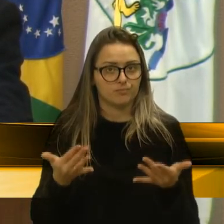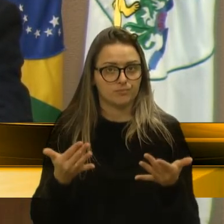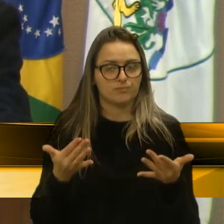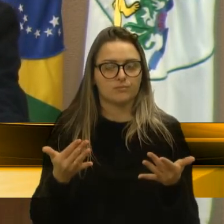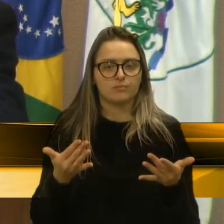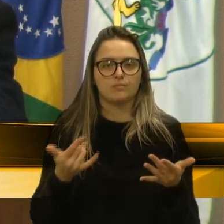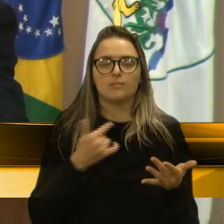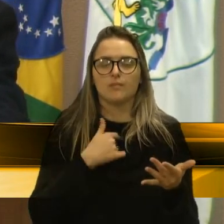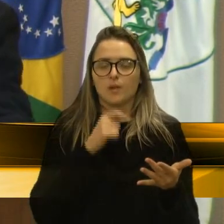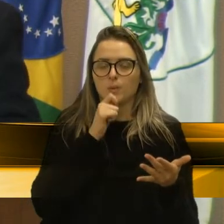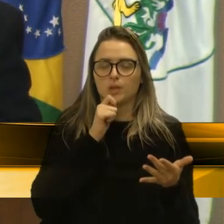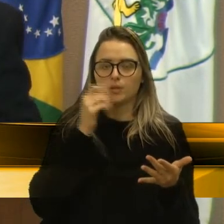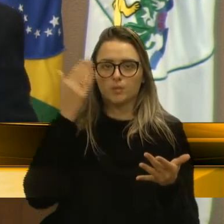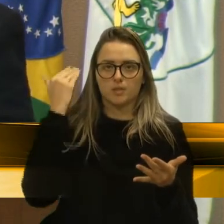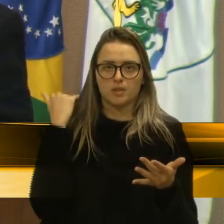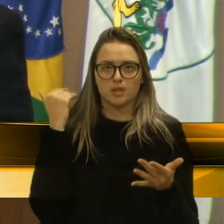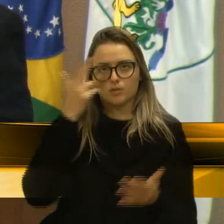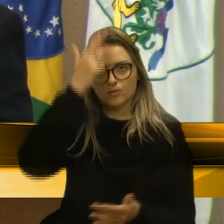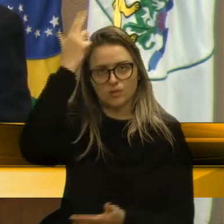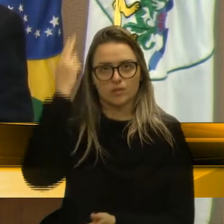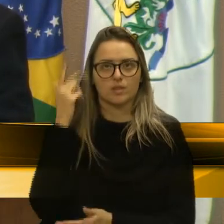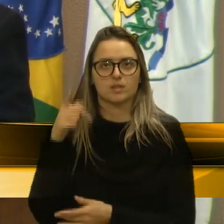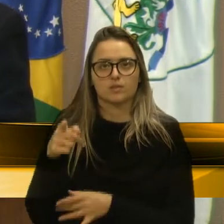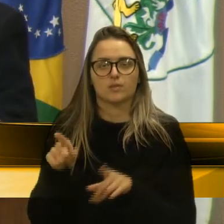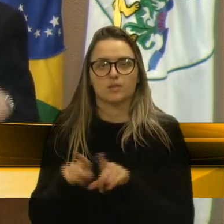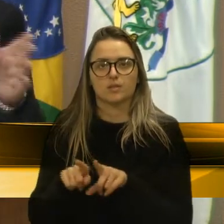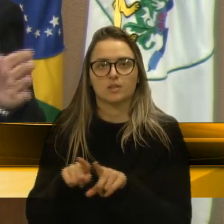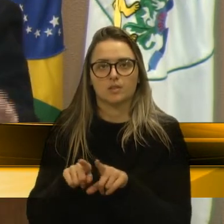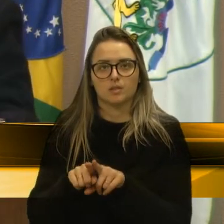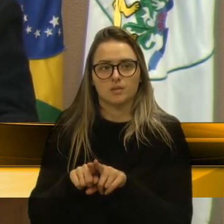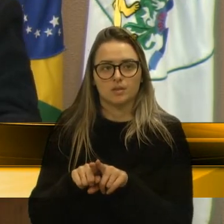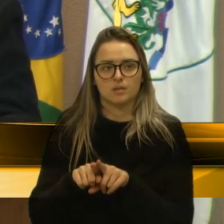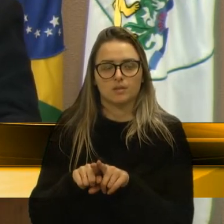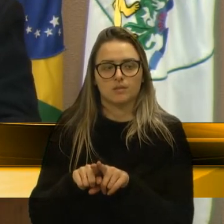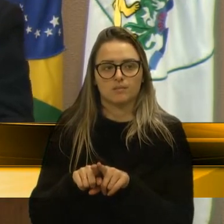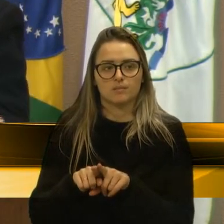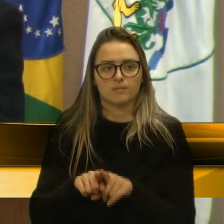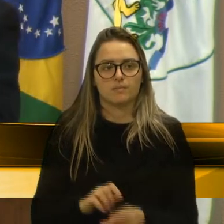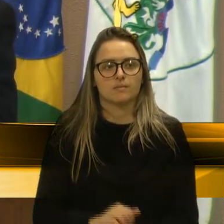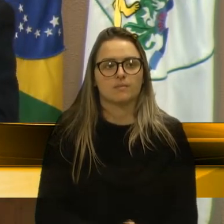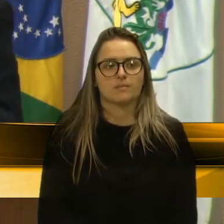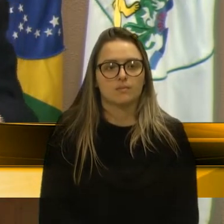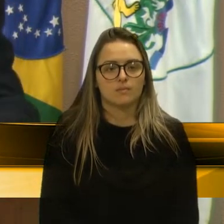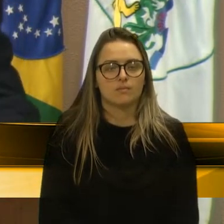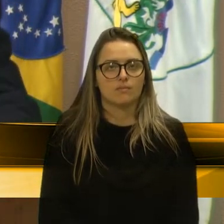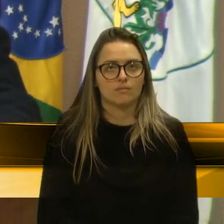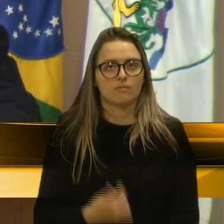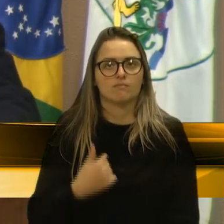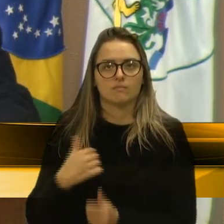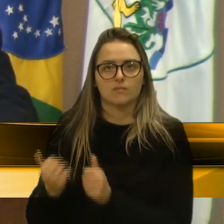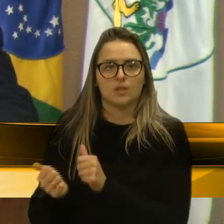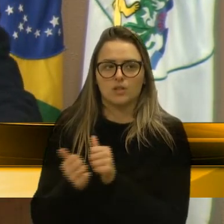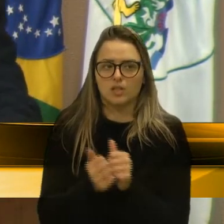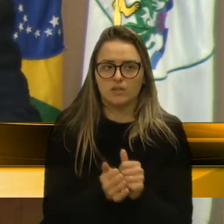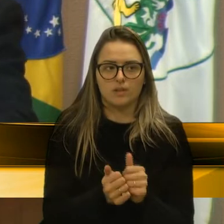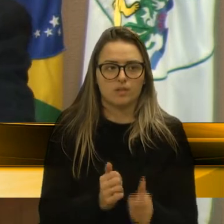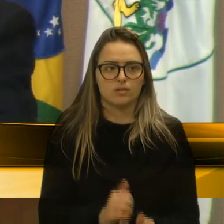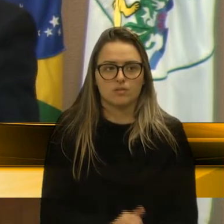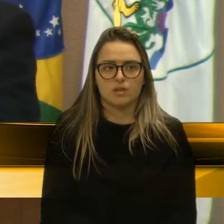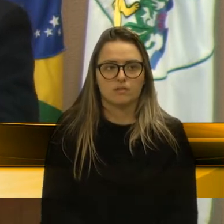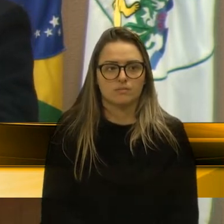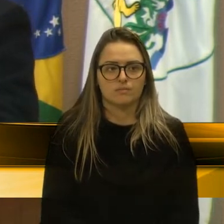Lutávamos pelo direito de, ao sábado à tarde, os comerciários poderem se dedicar às suas famílias,